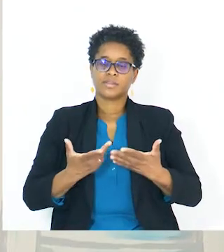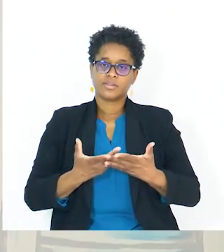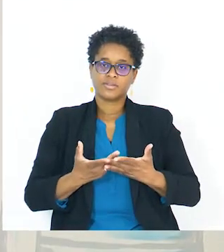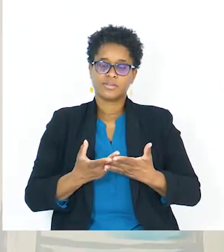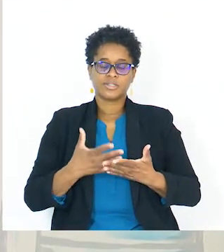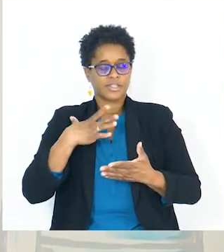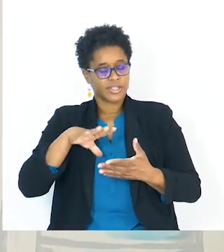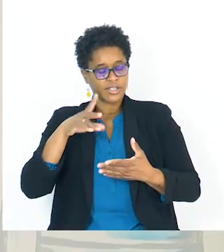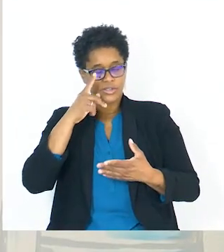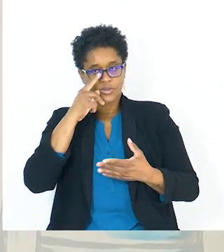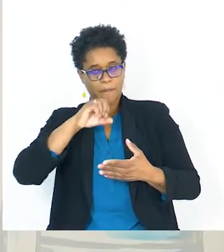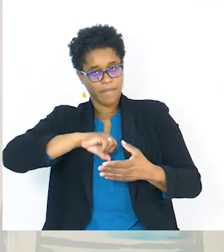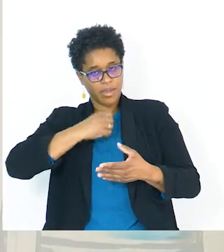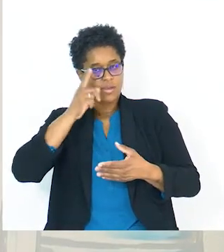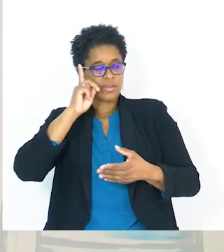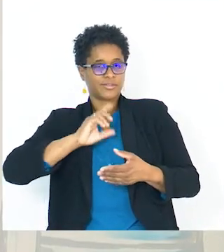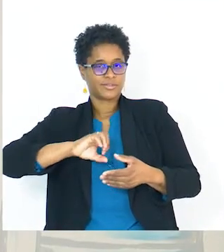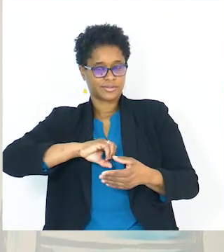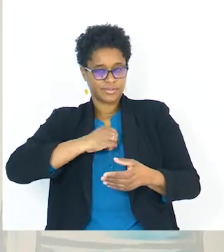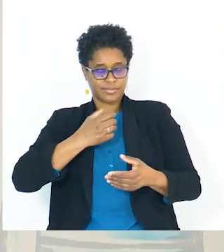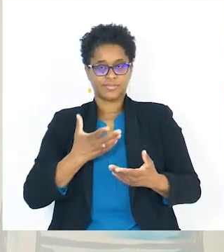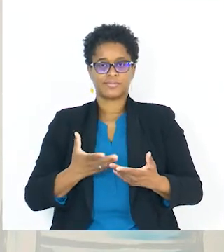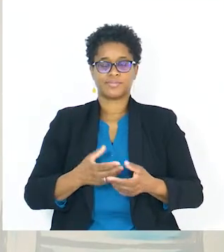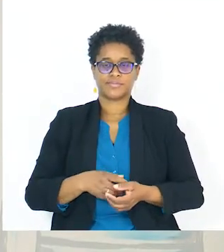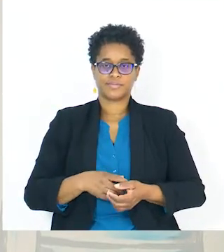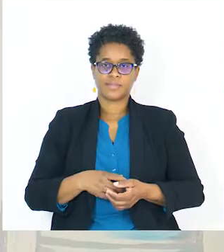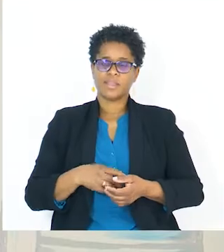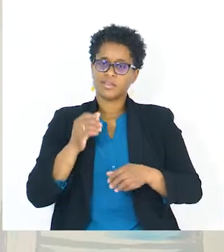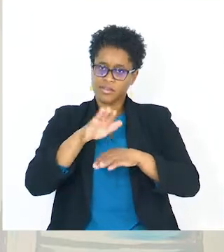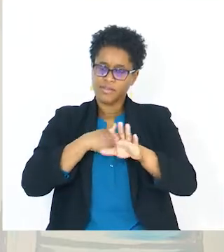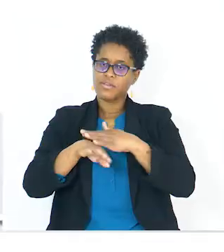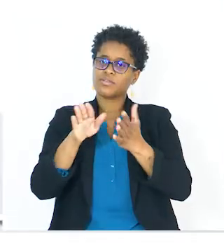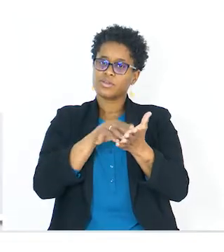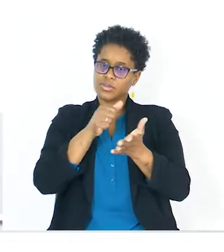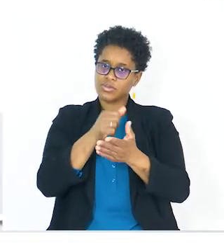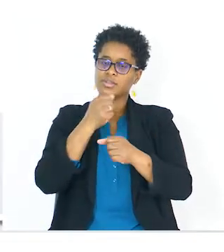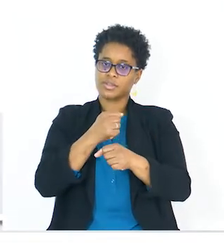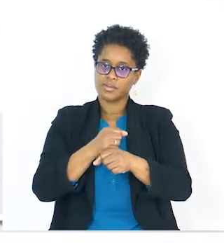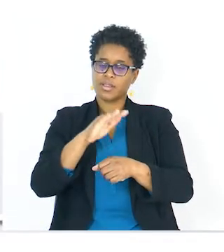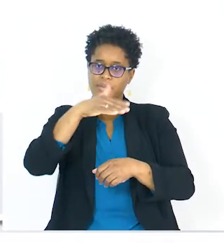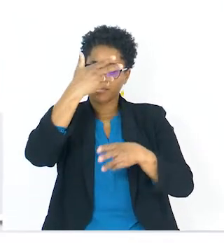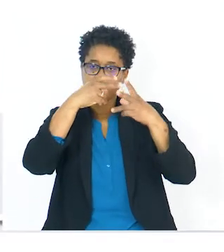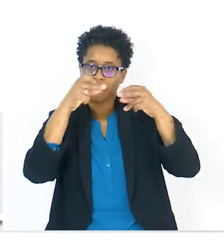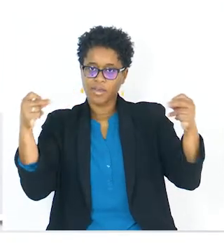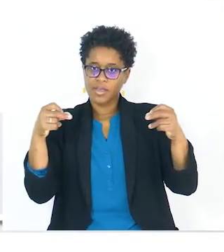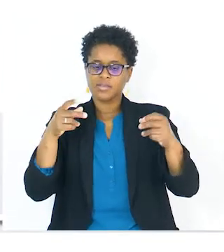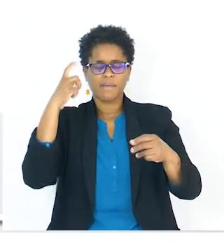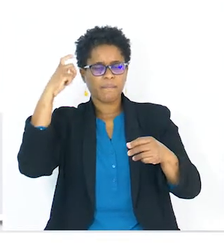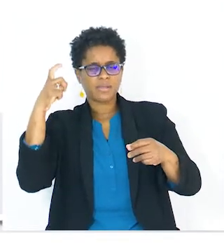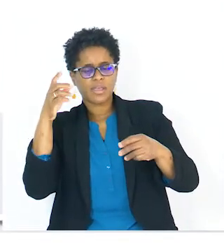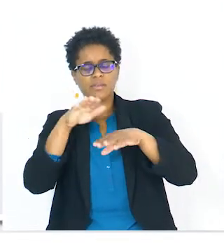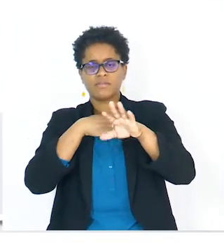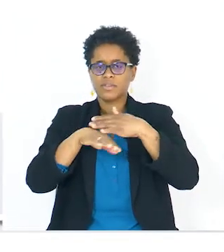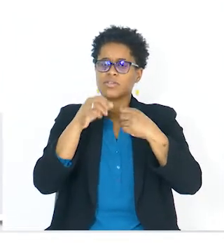Minhas queridas e meus queridos, vamos fazer a correção do exercício. A primeira frase, pensar